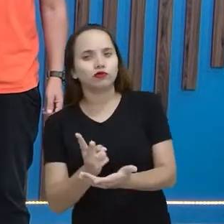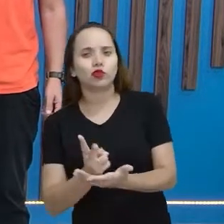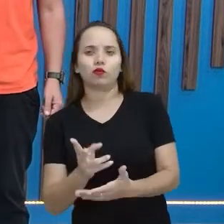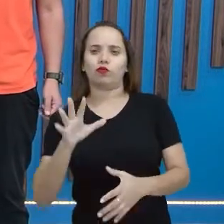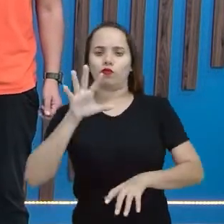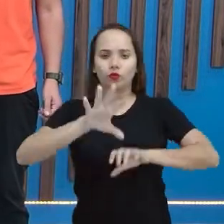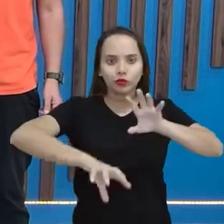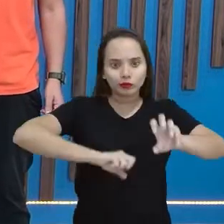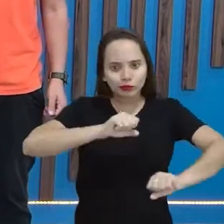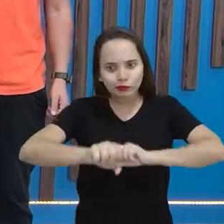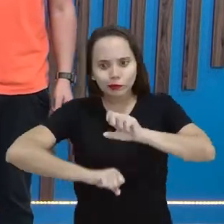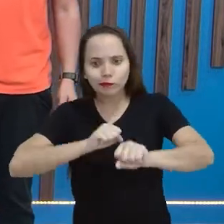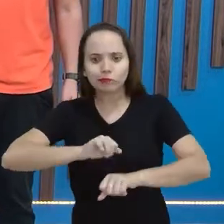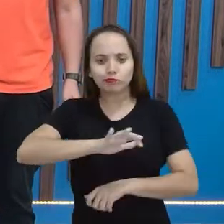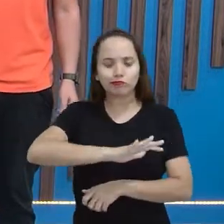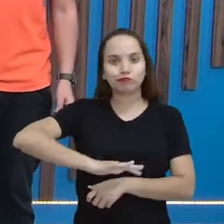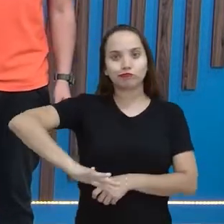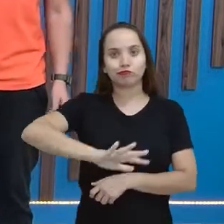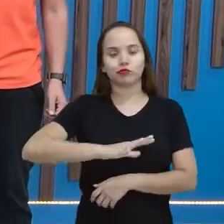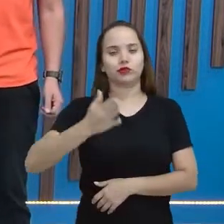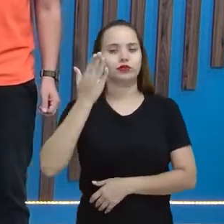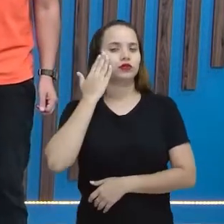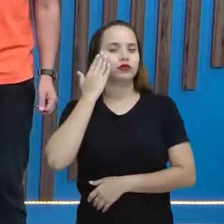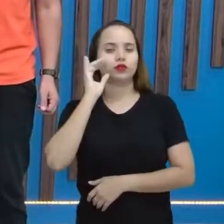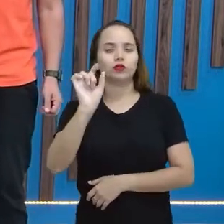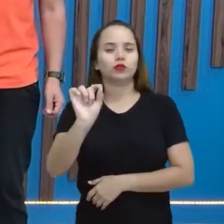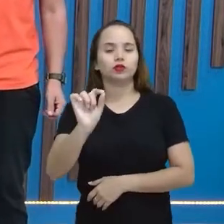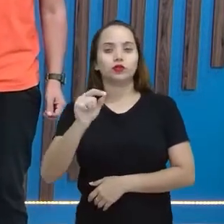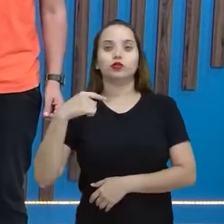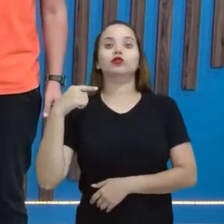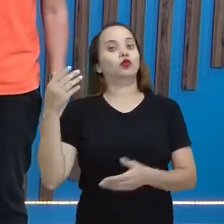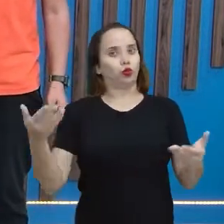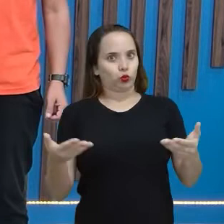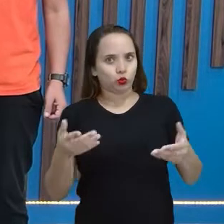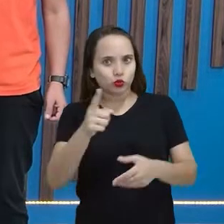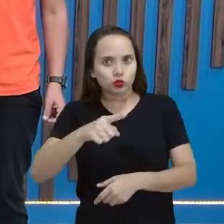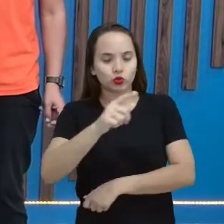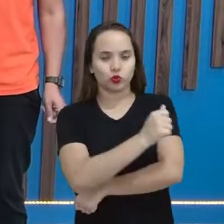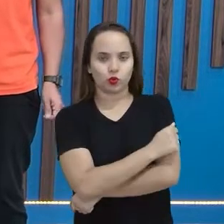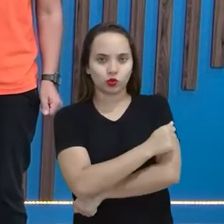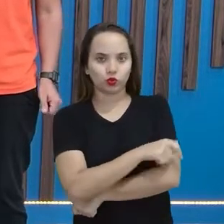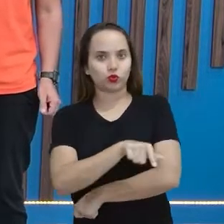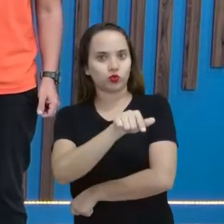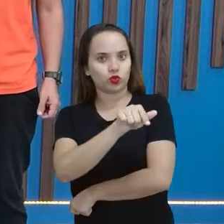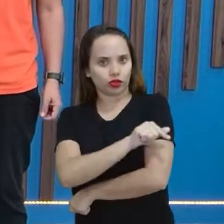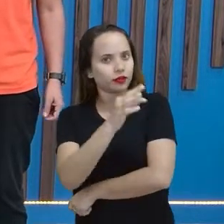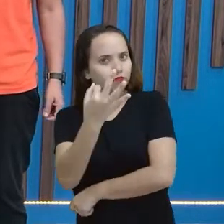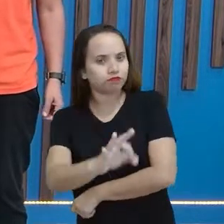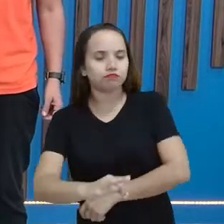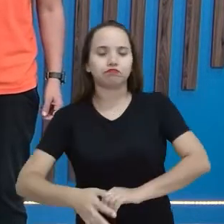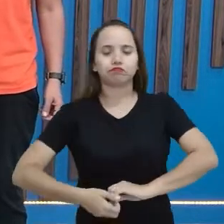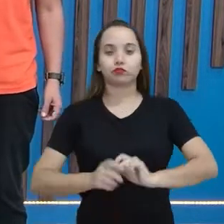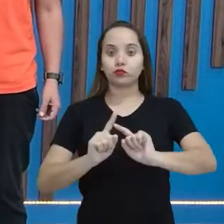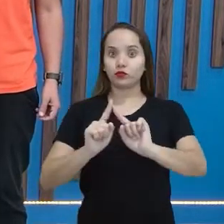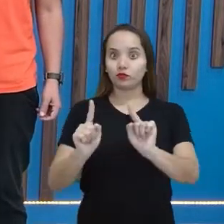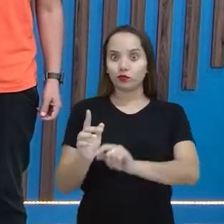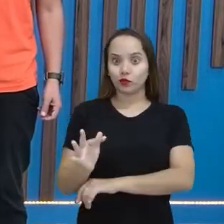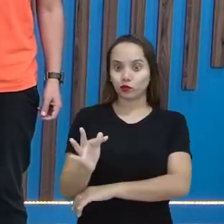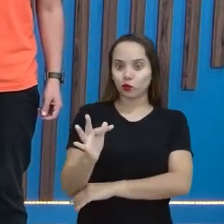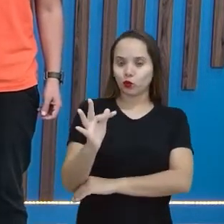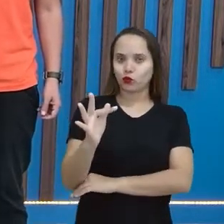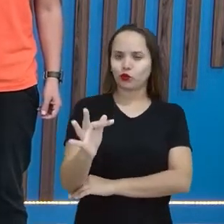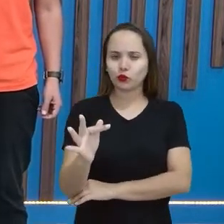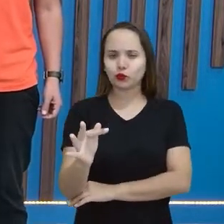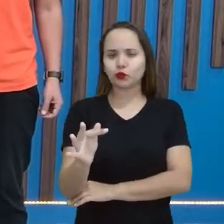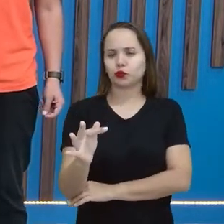desse espaço e saber que hoje vocês são alunos e alunas do sétimo ano, mas em breve, tendo essa